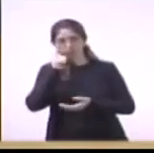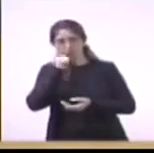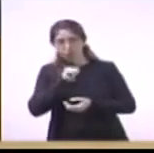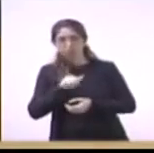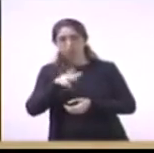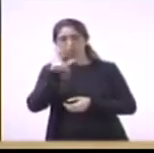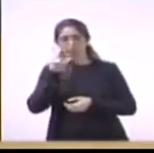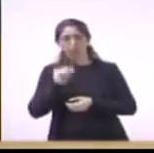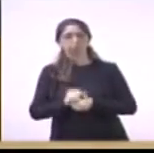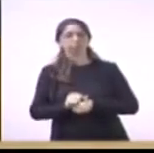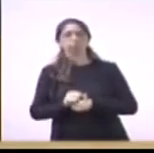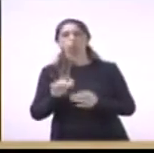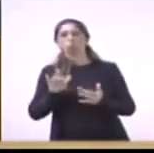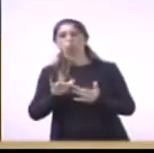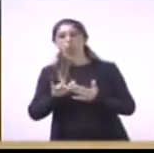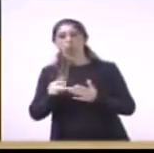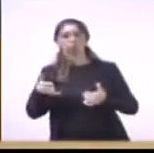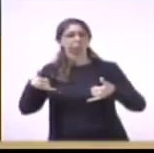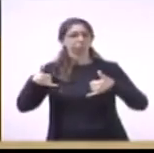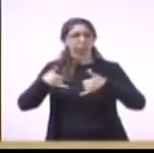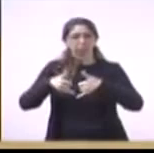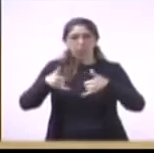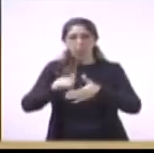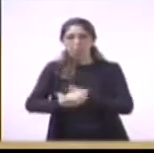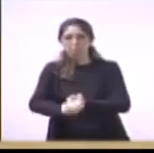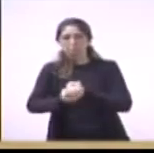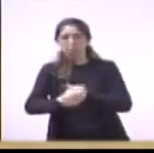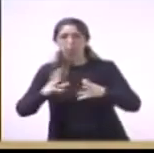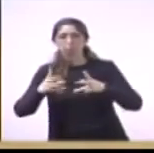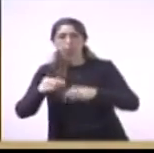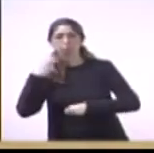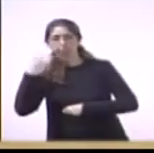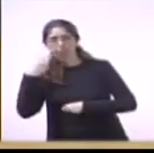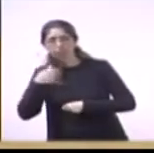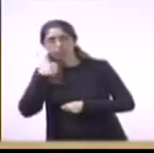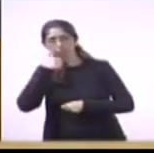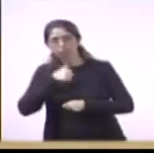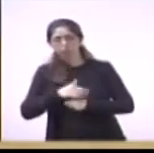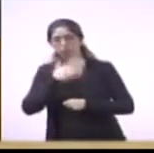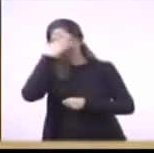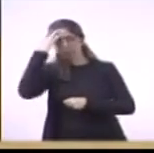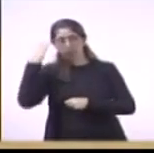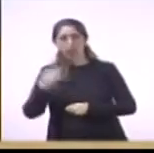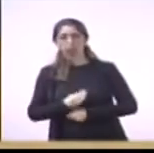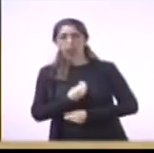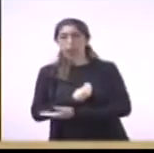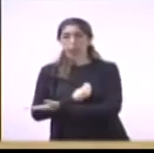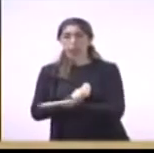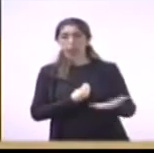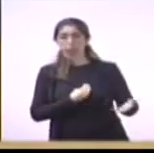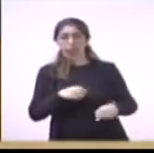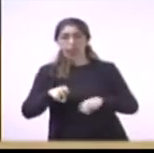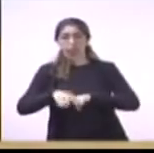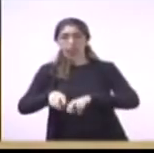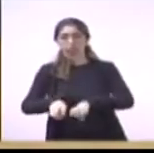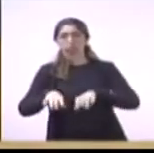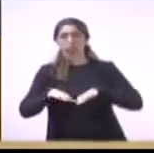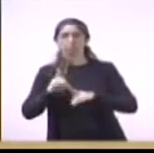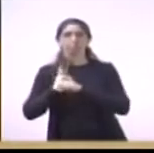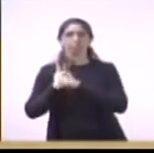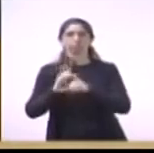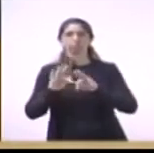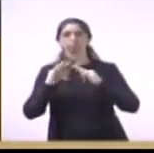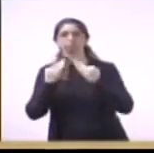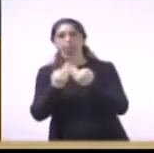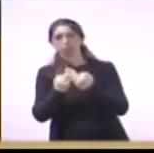na mesma hora. Então, nós temos que dar parabéns a todos os vereadores, né? A todas as pessoas de bem. E aqui a defesa é da família.